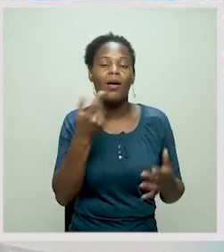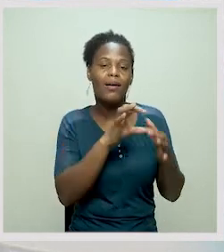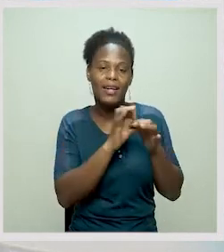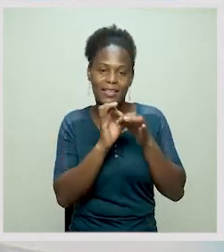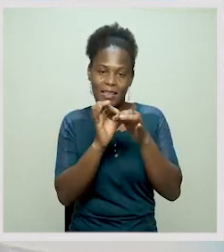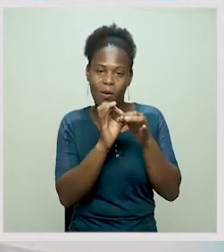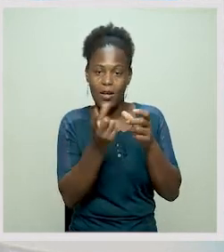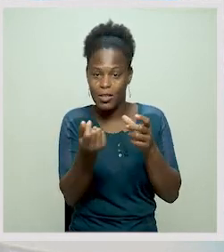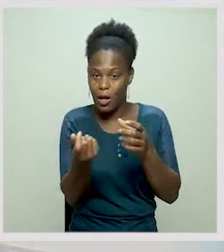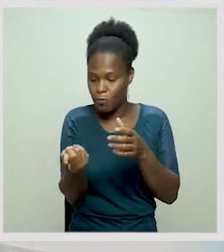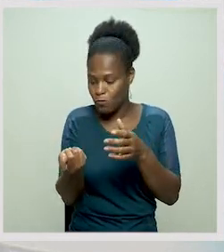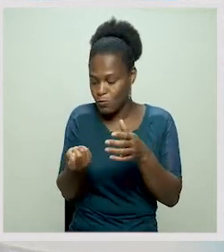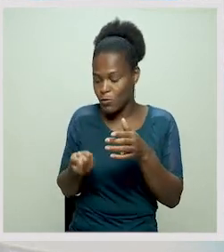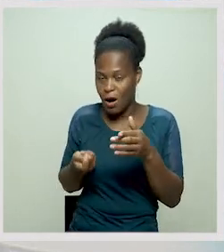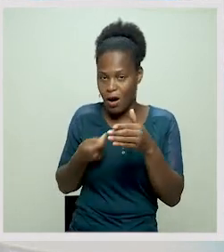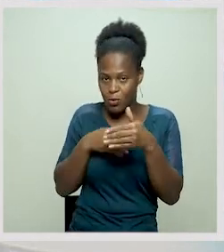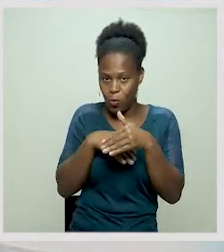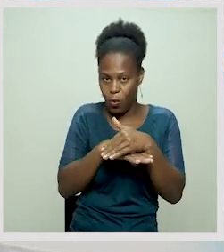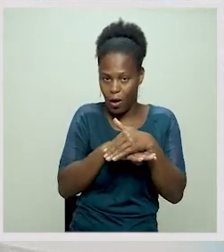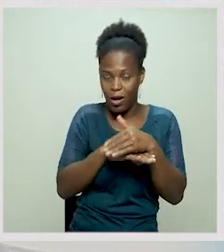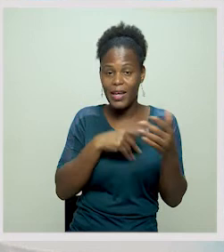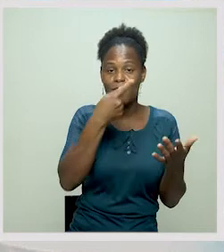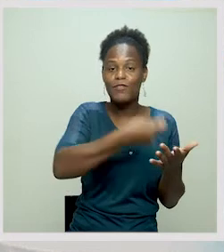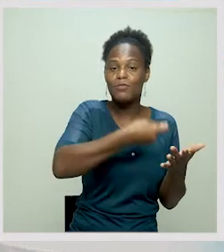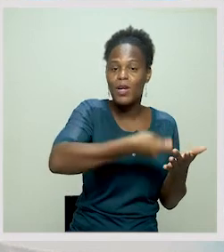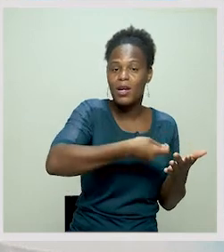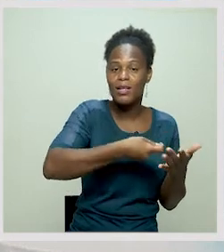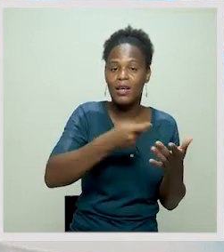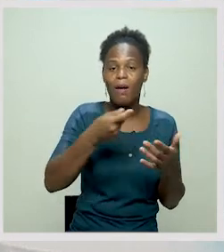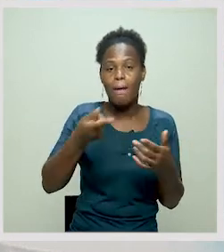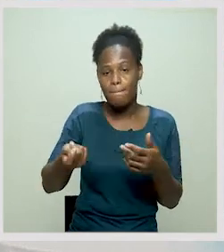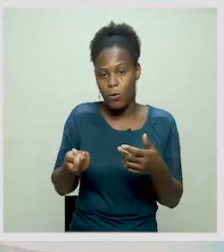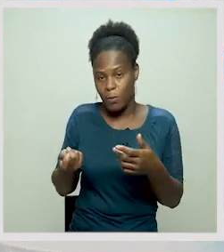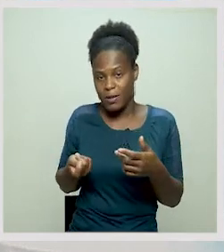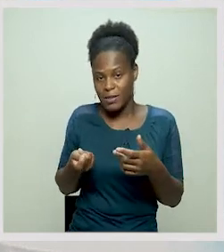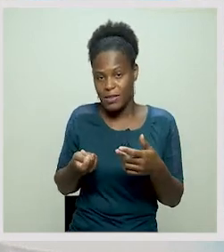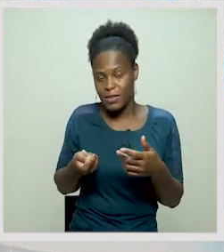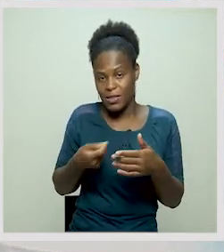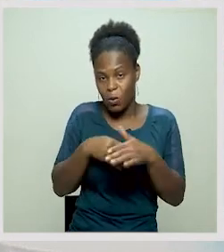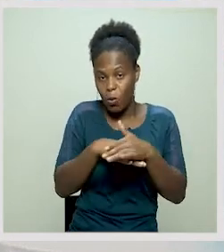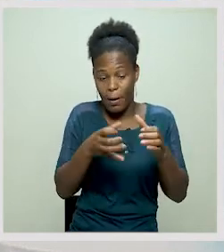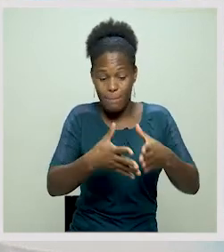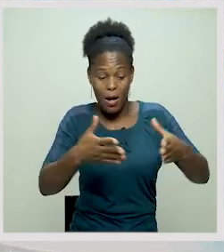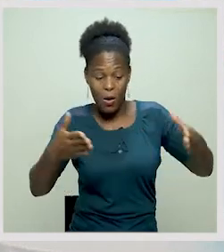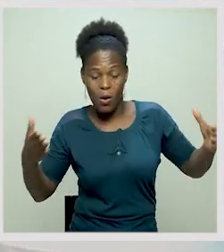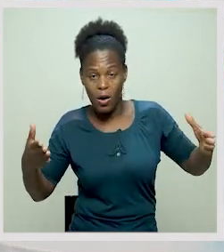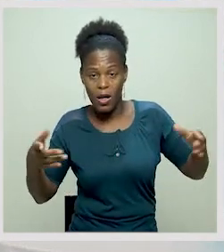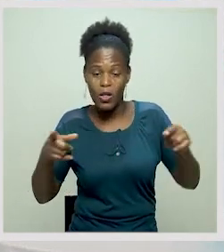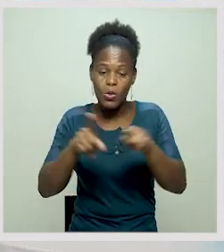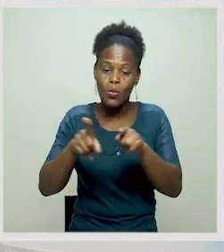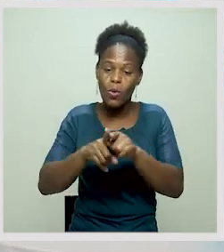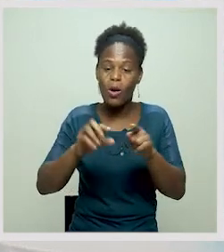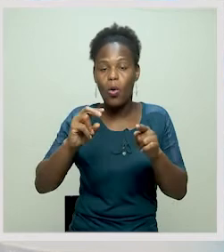relação entre a poupança e o investimento? A poupança é maior, igual ou menor ao